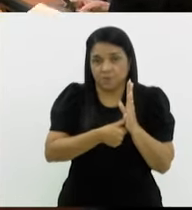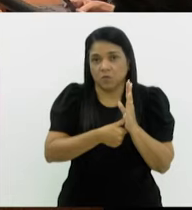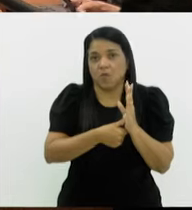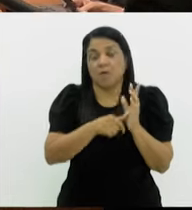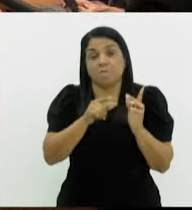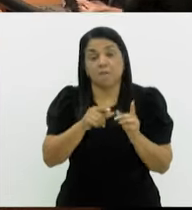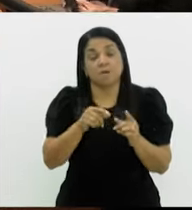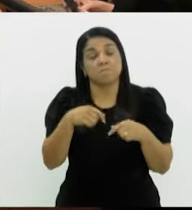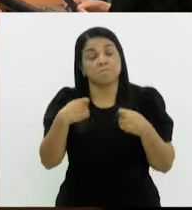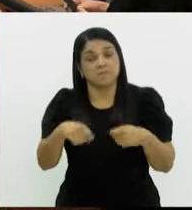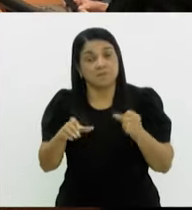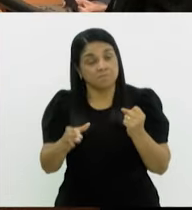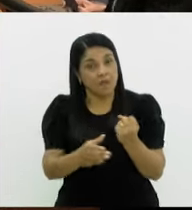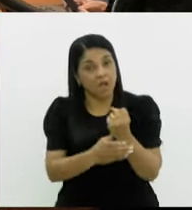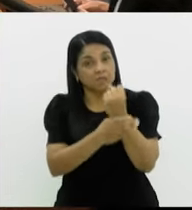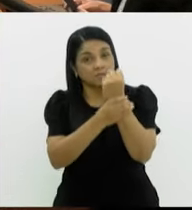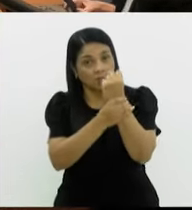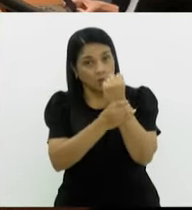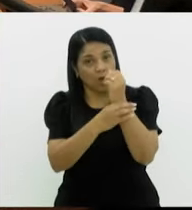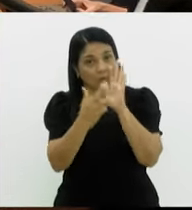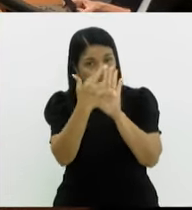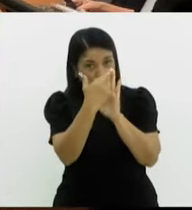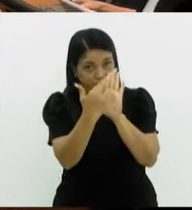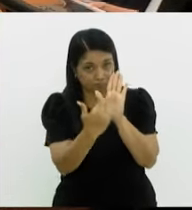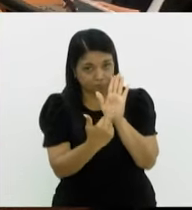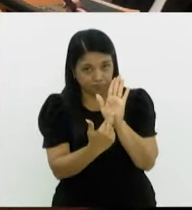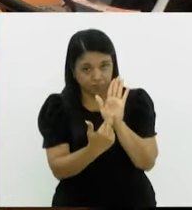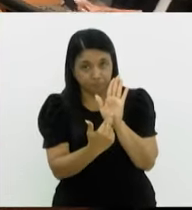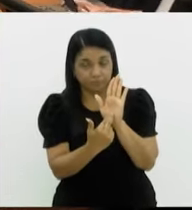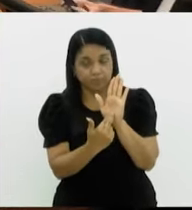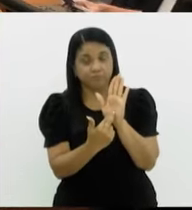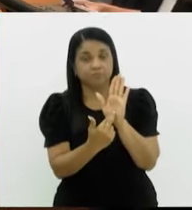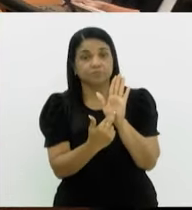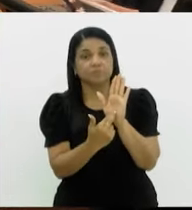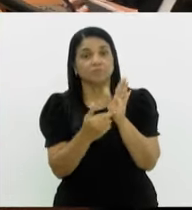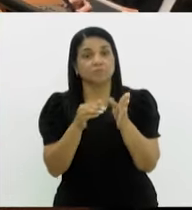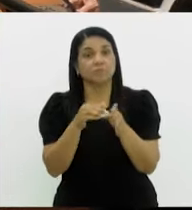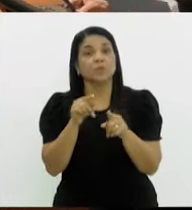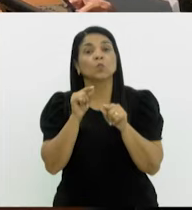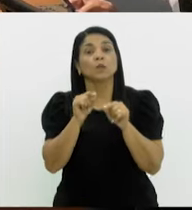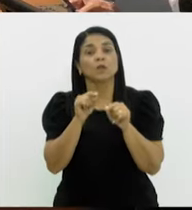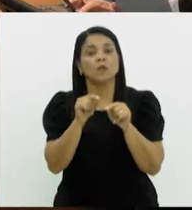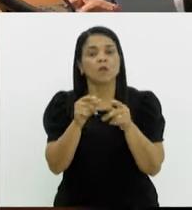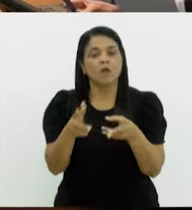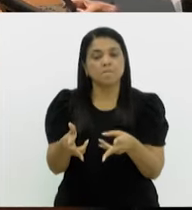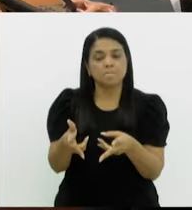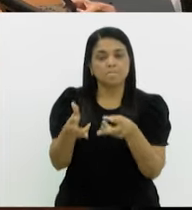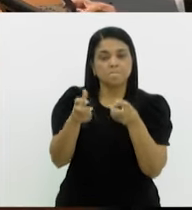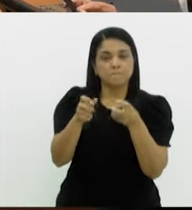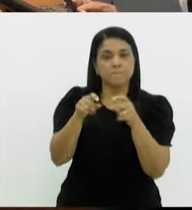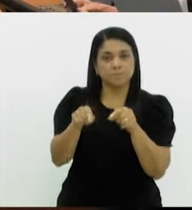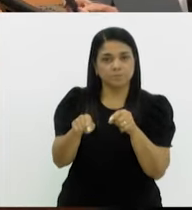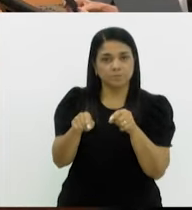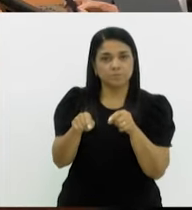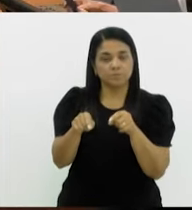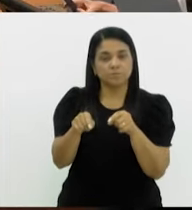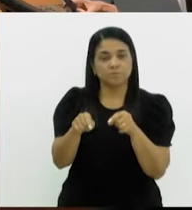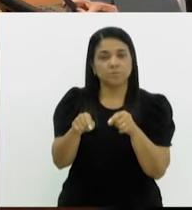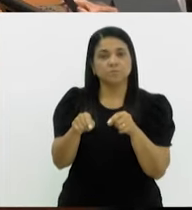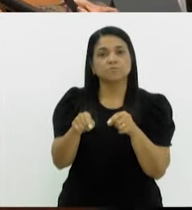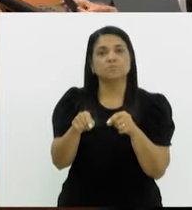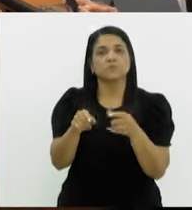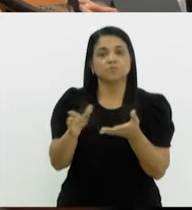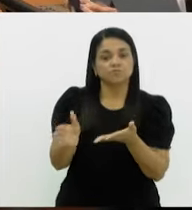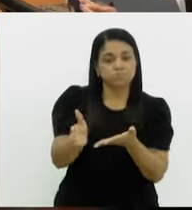ser assegurado na regulamentação, também a nossa percepção de identificar fontes de custeio pode